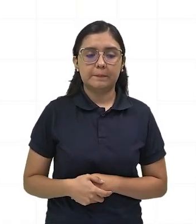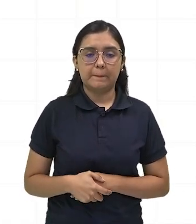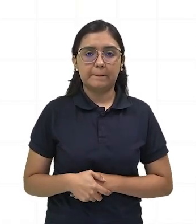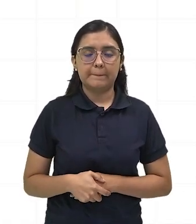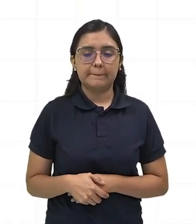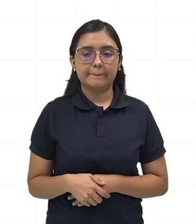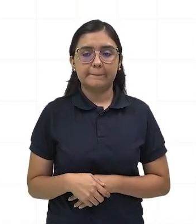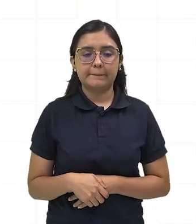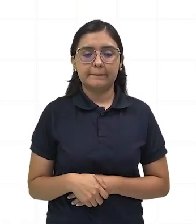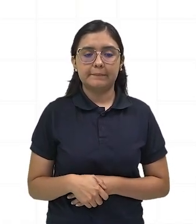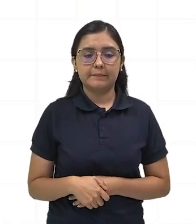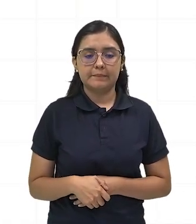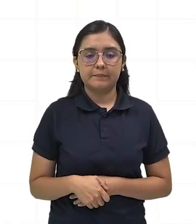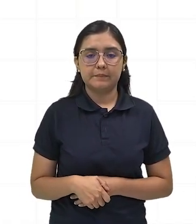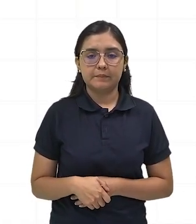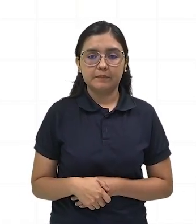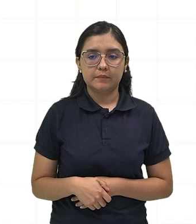K,